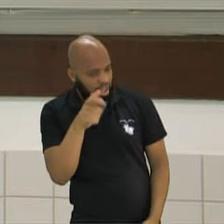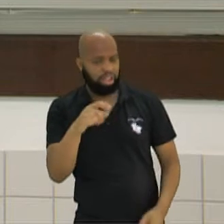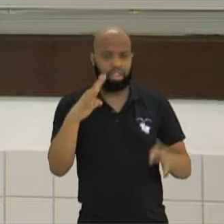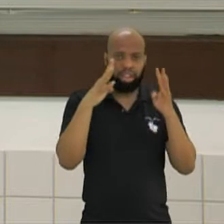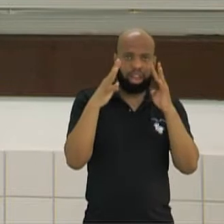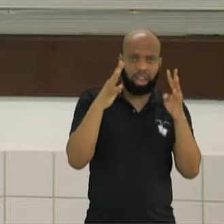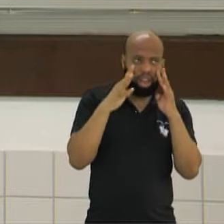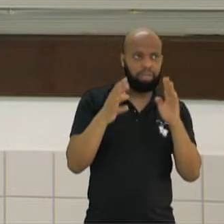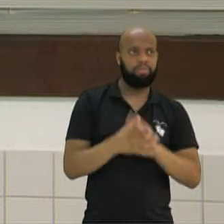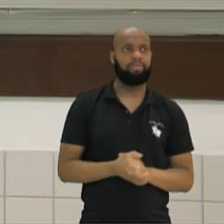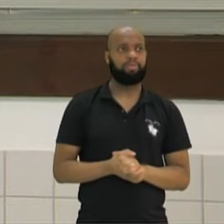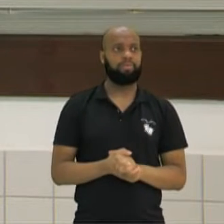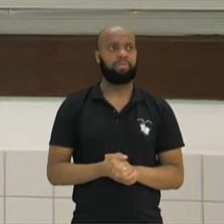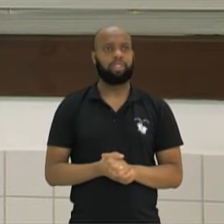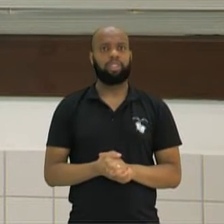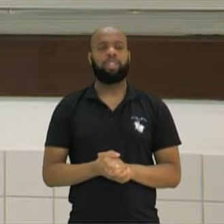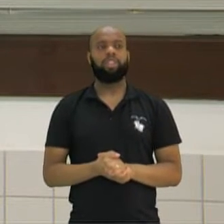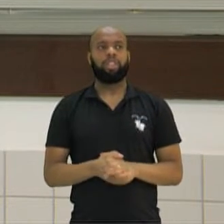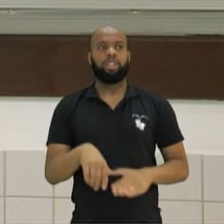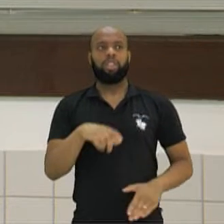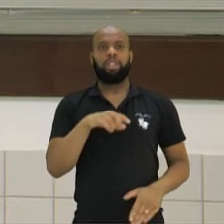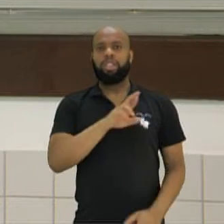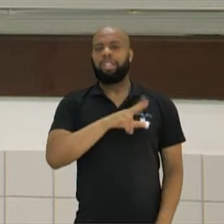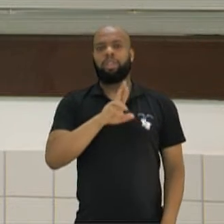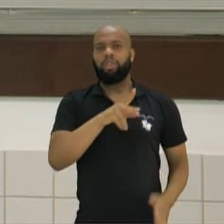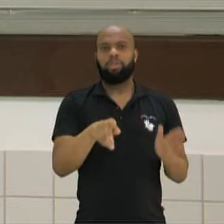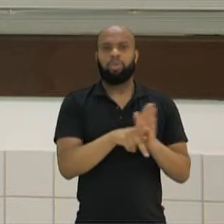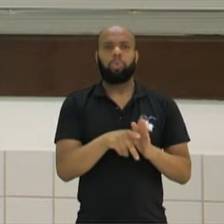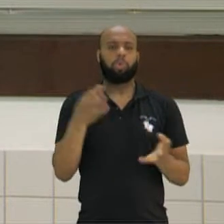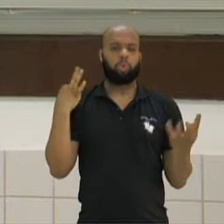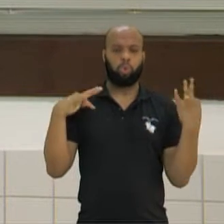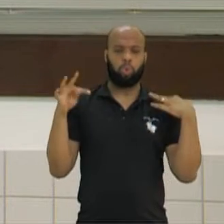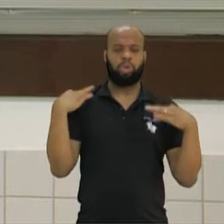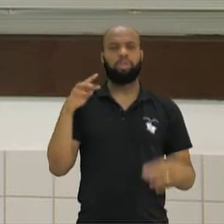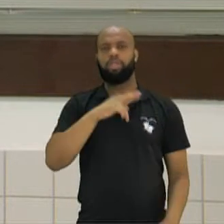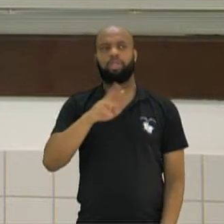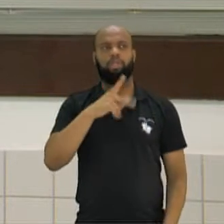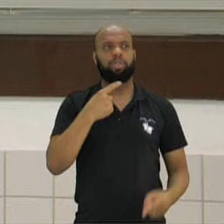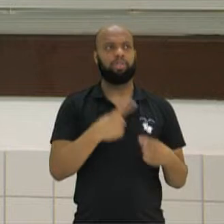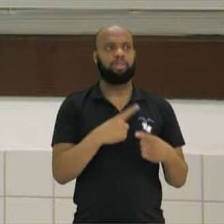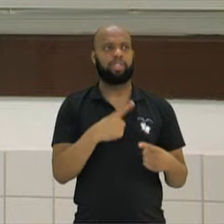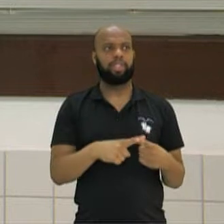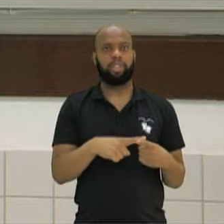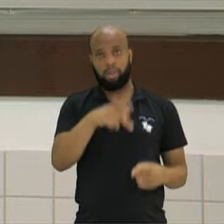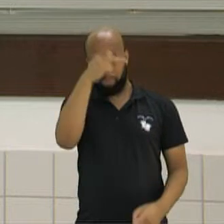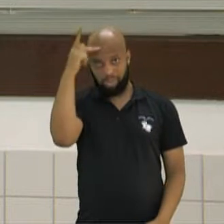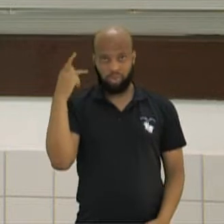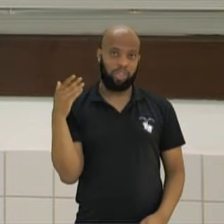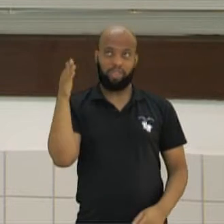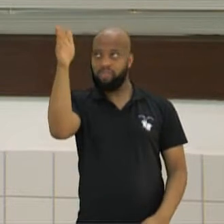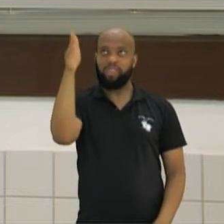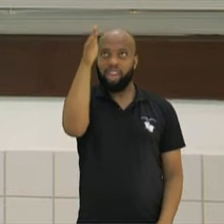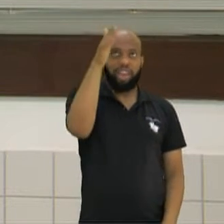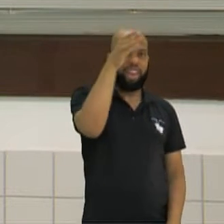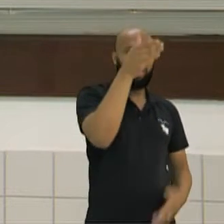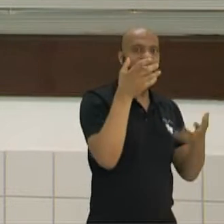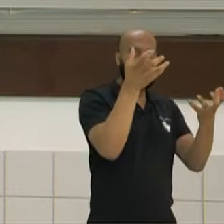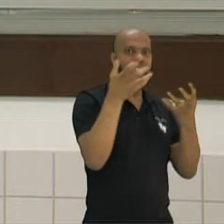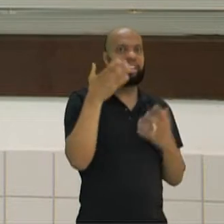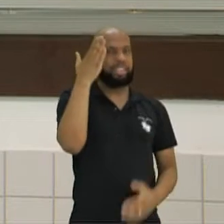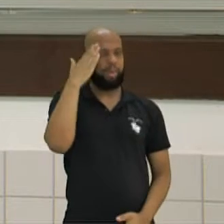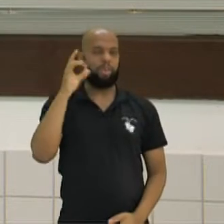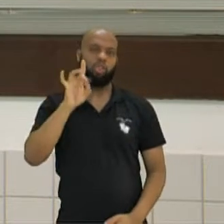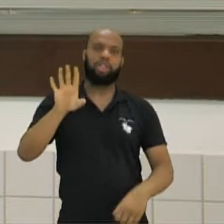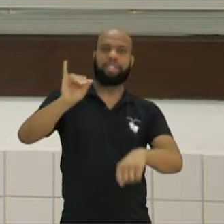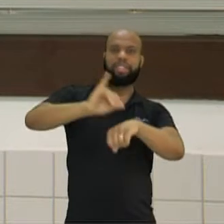e não está, como diz o outro, né? Não está ali nas linhas turísticas, né? Porque normalmente quando vai aqui os paranaenses, vai para Beach Park, como diz o outro, Fortaleza,